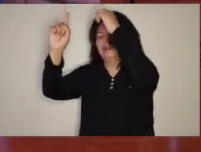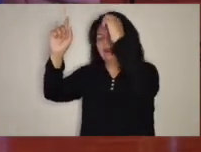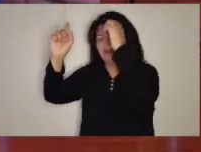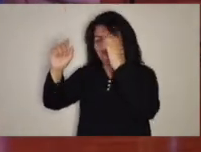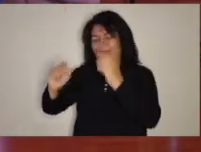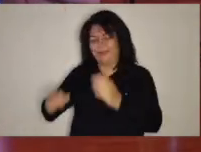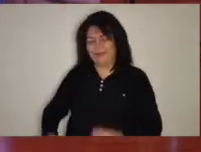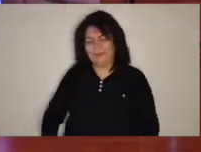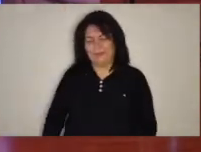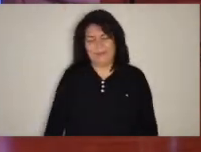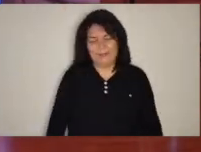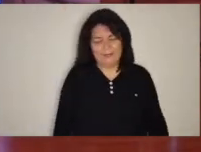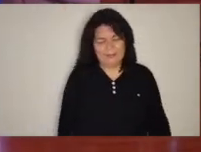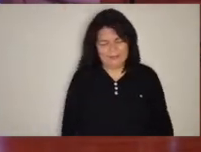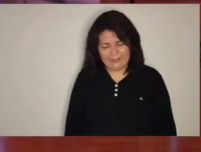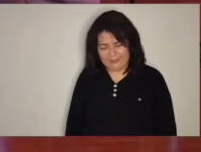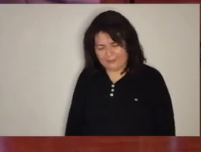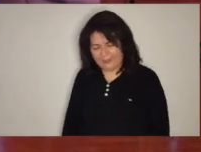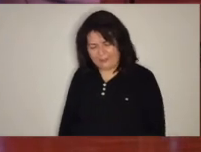santo,